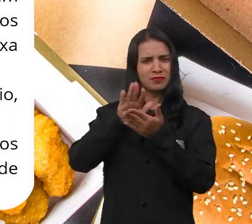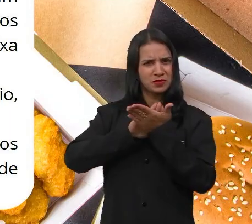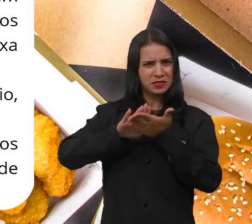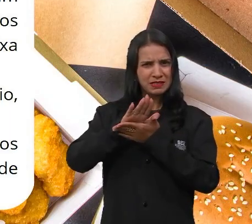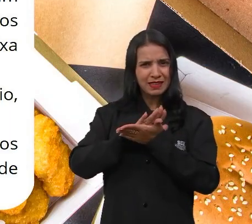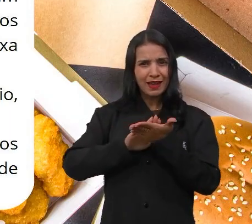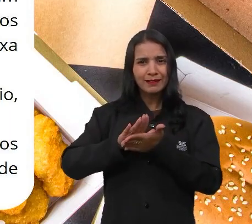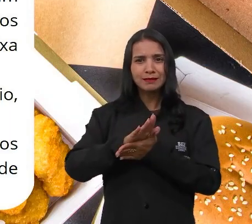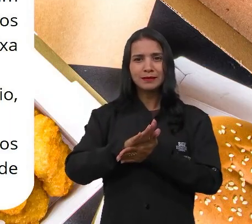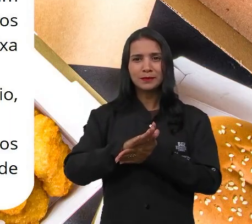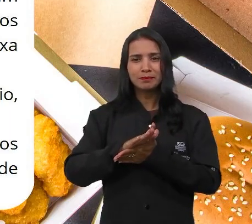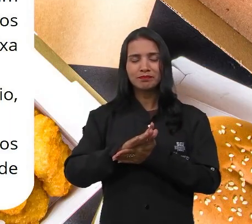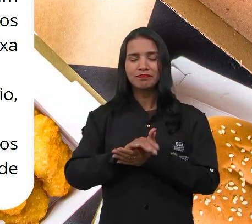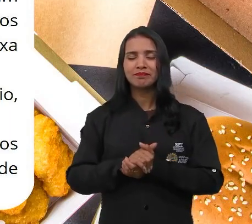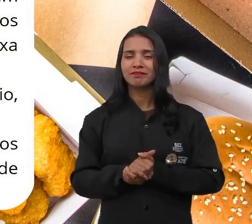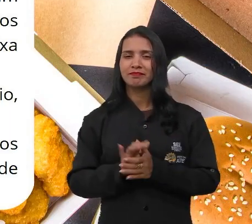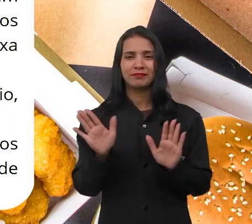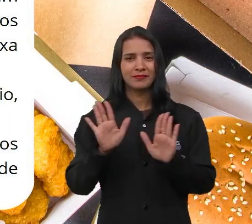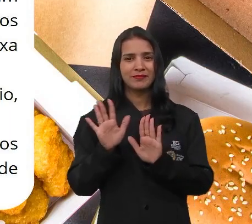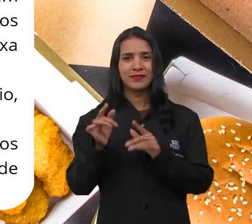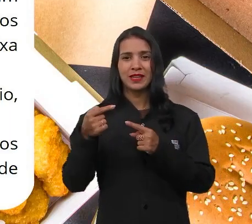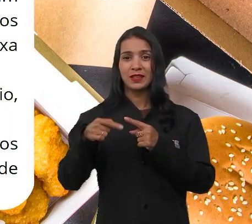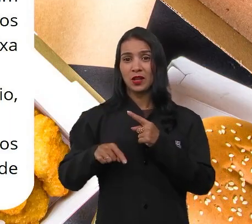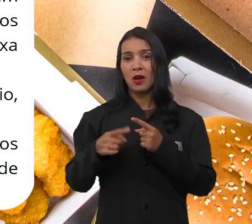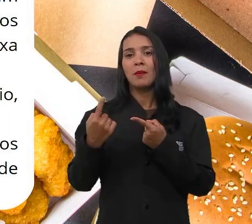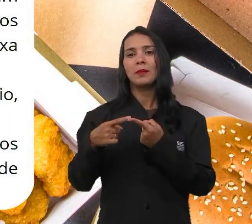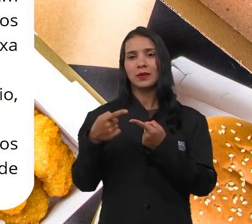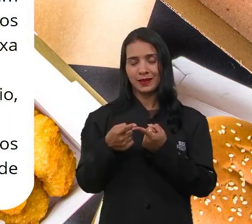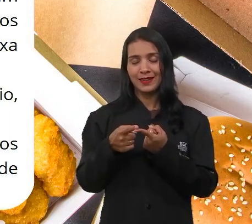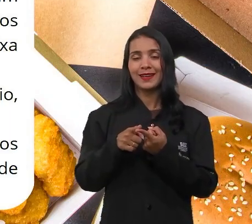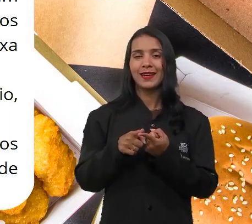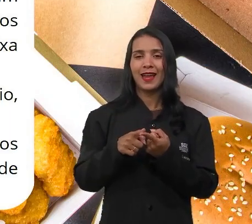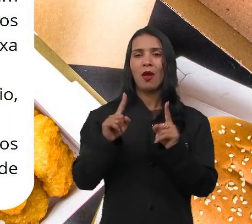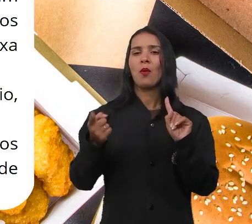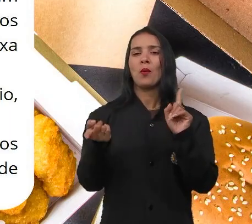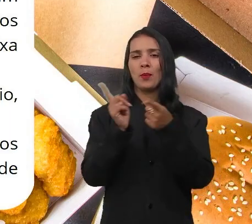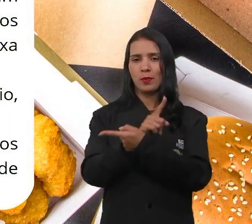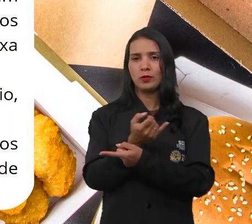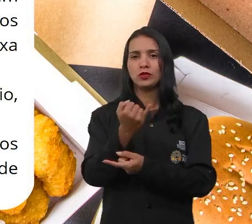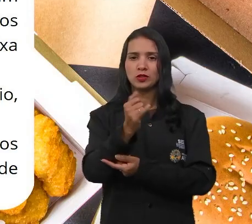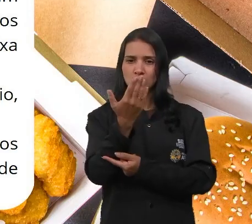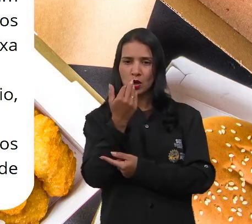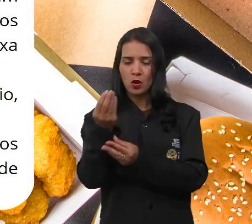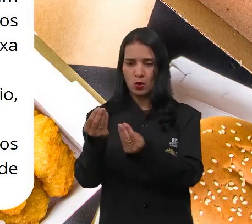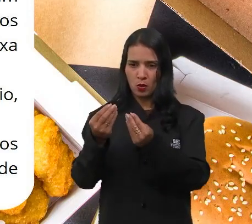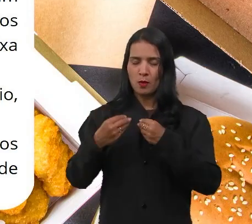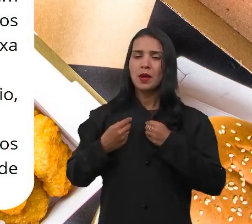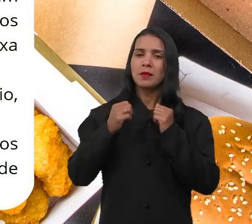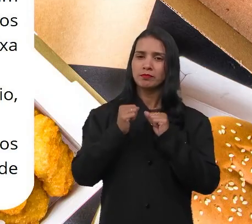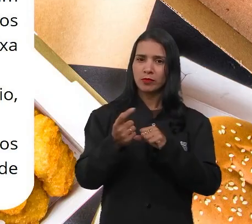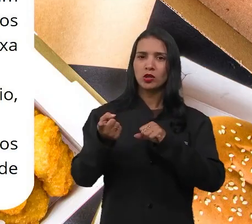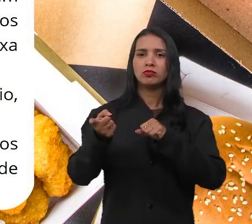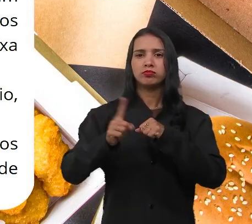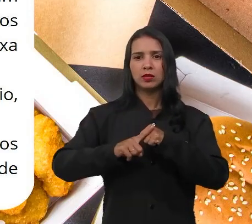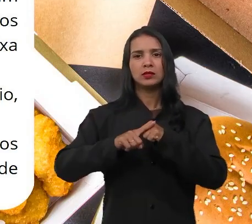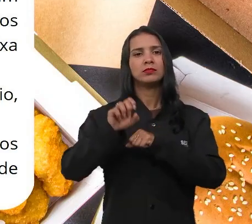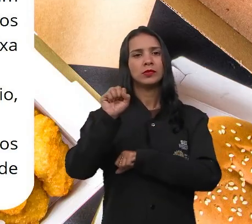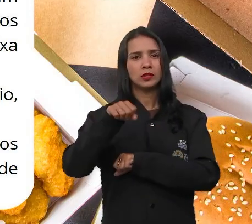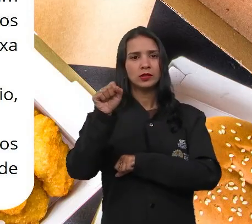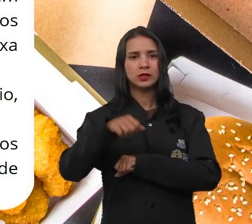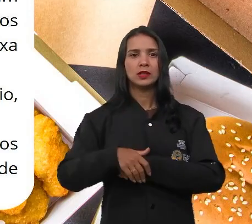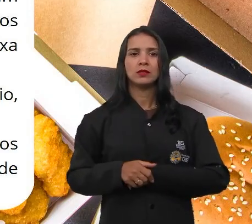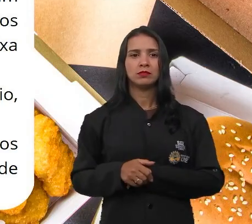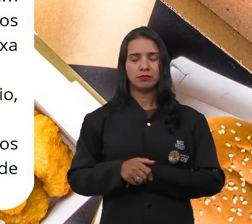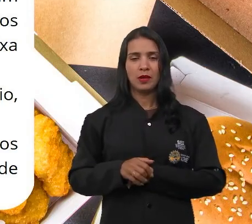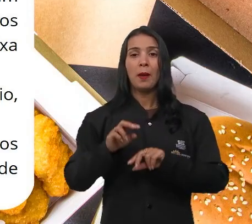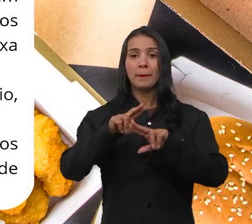organismo. Não, gente. Eles são completamente ofensivos ali no nosso organismo. Então, aqui, ó, essa